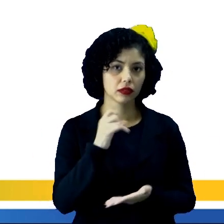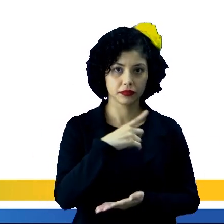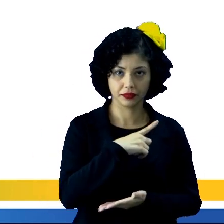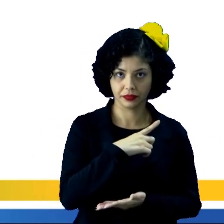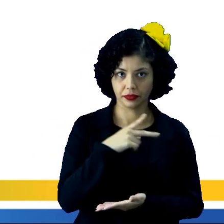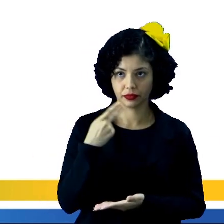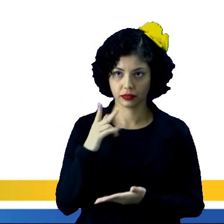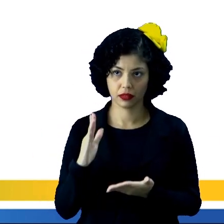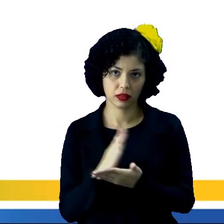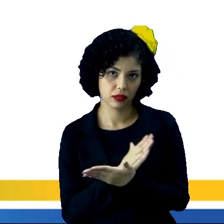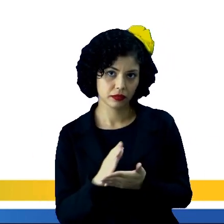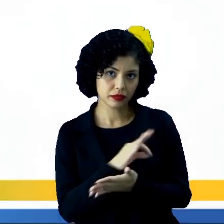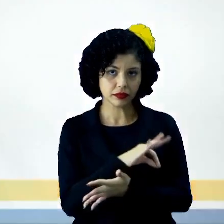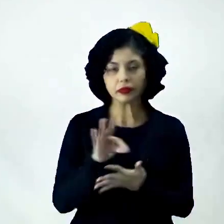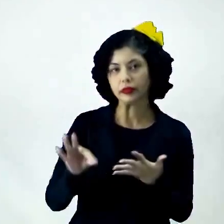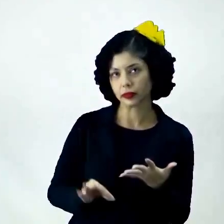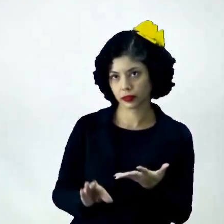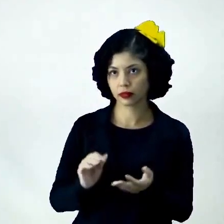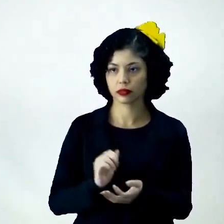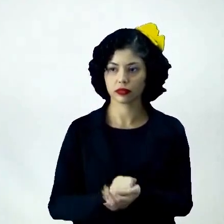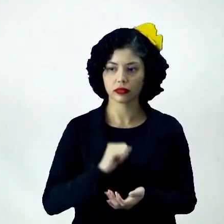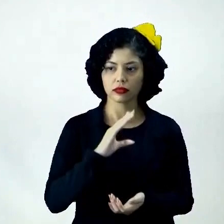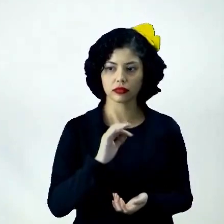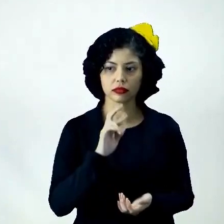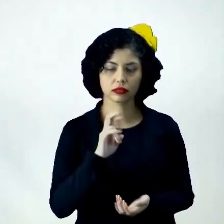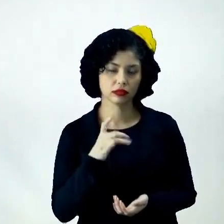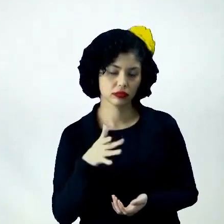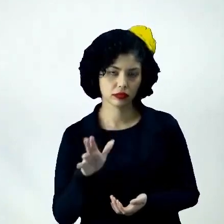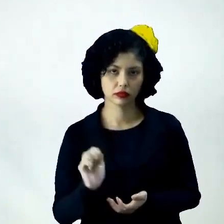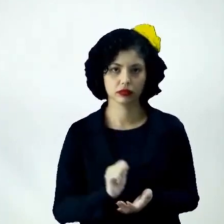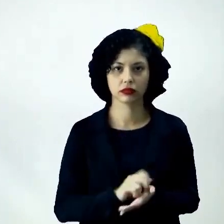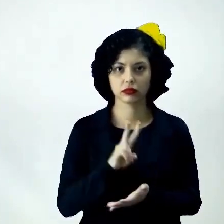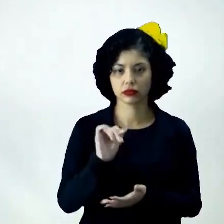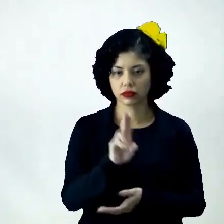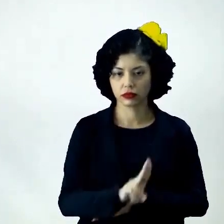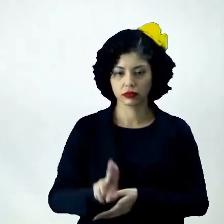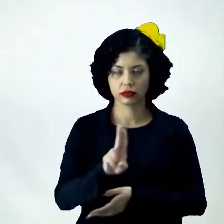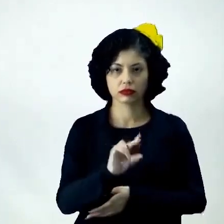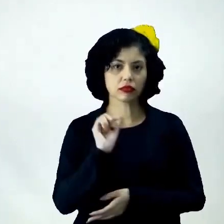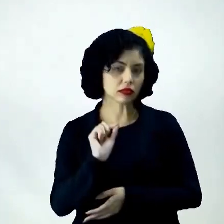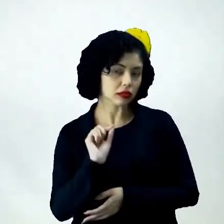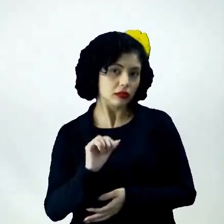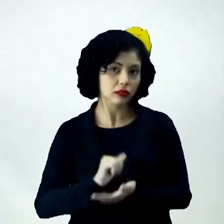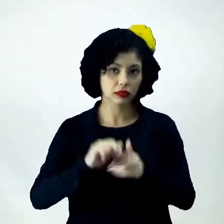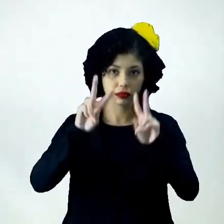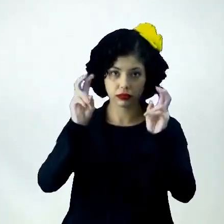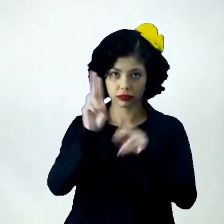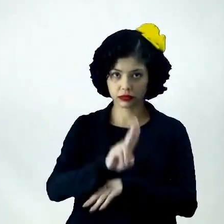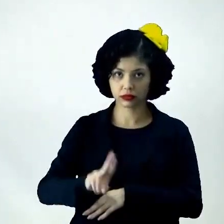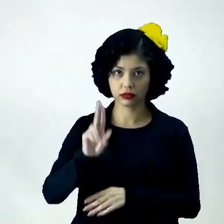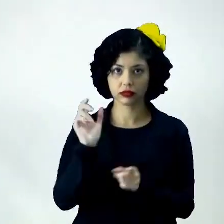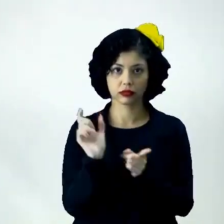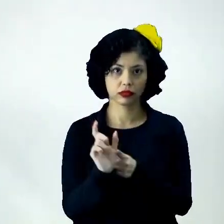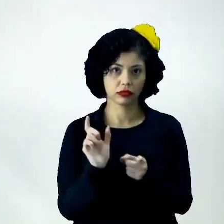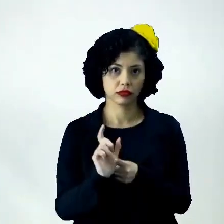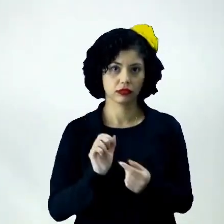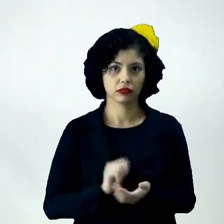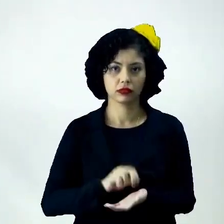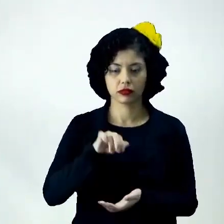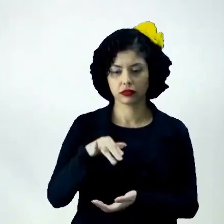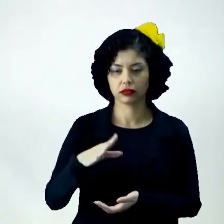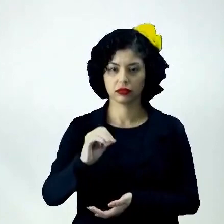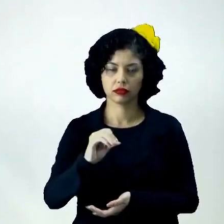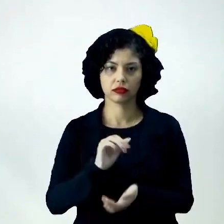quer falar sobre algum tipo de contradição, ok, você vai utilizar essas palavras no meio